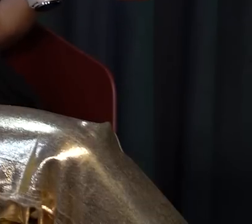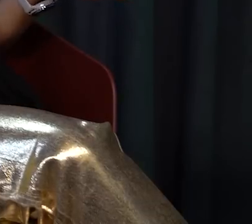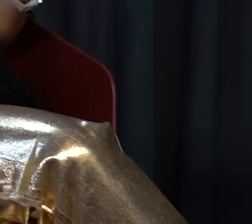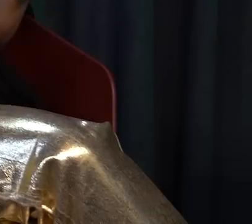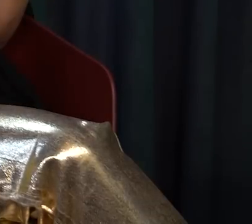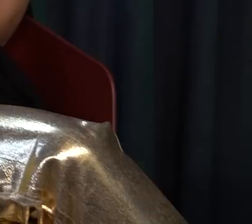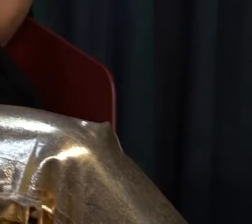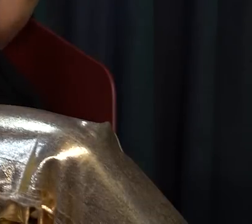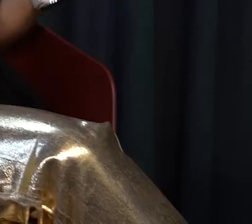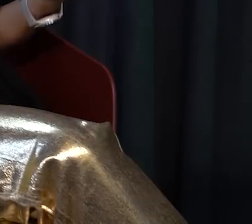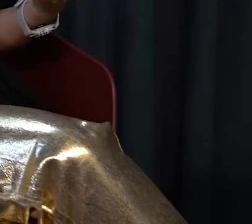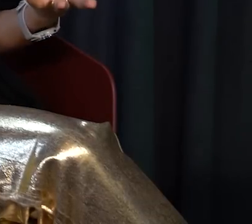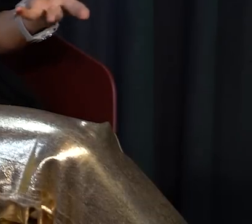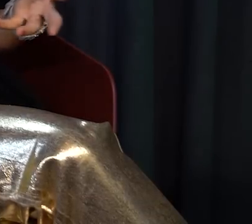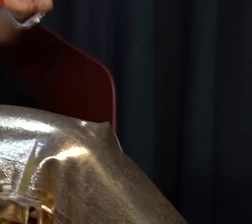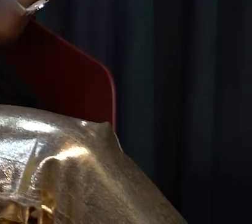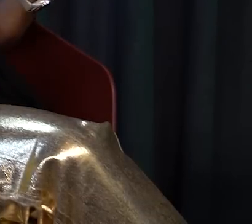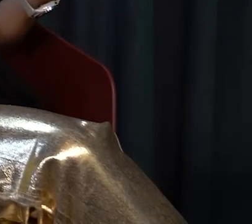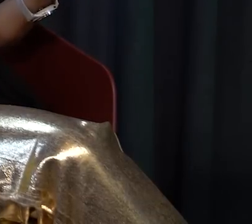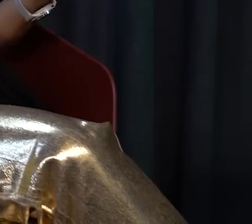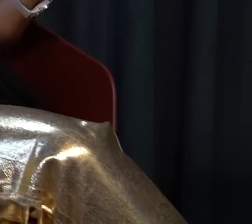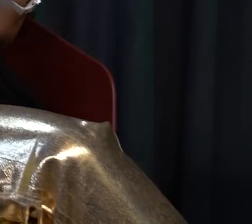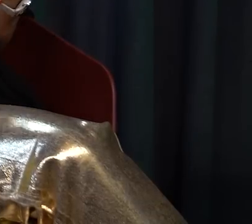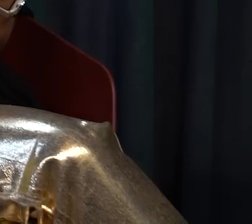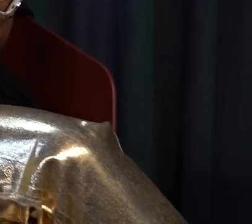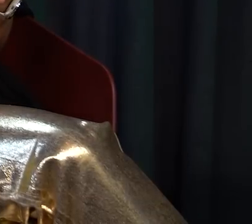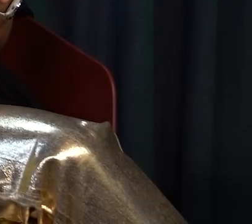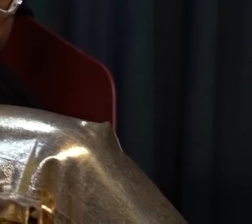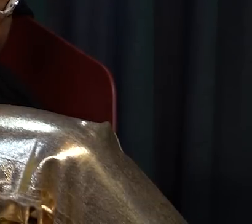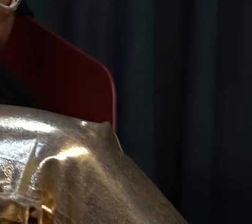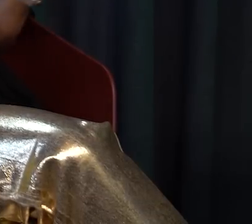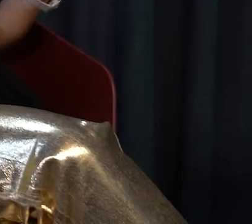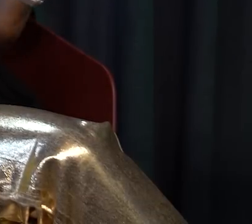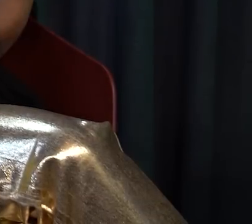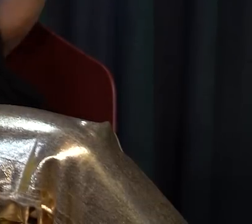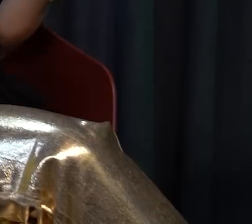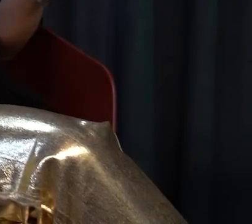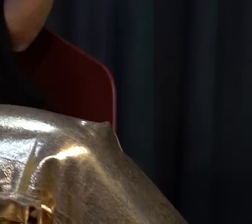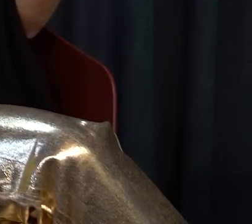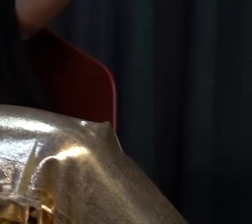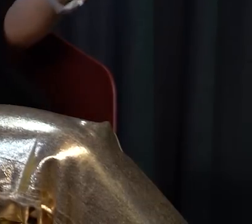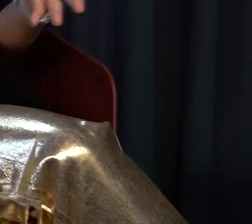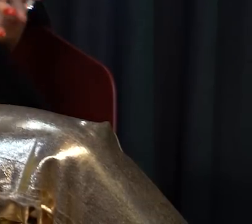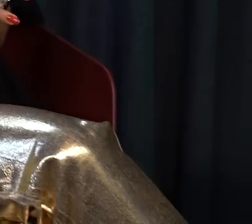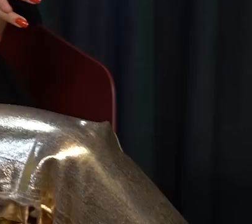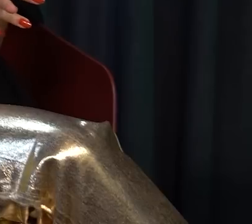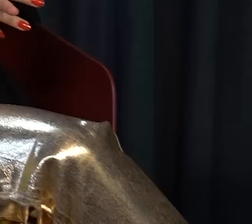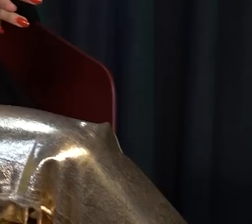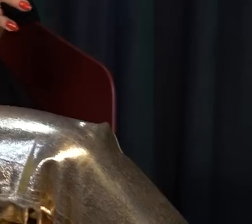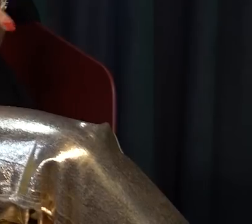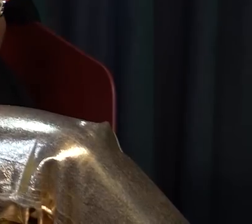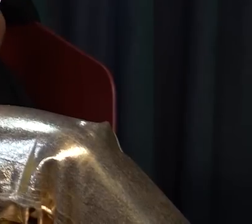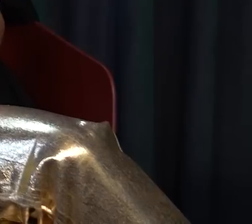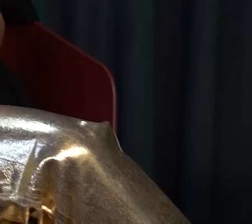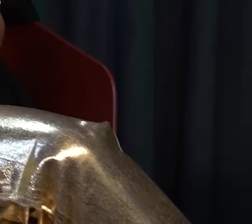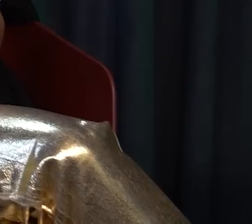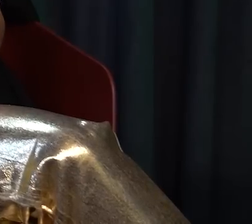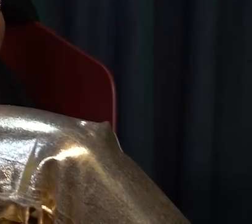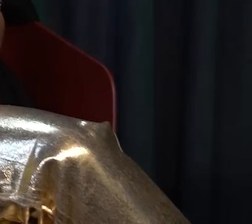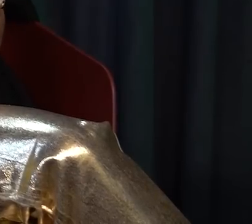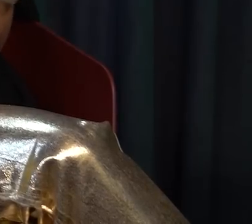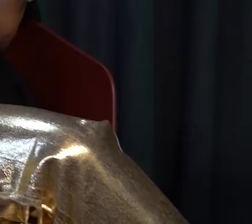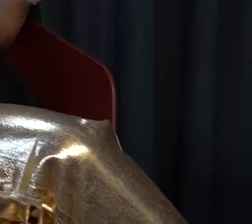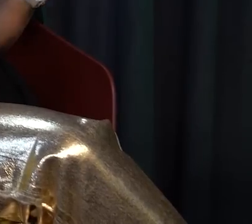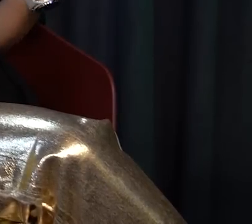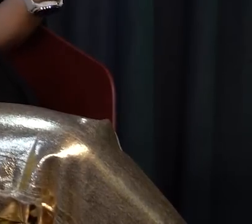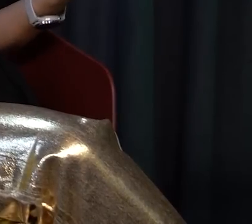base em ciência com base na metodologia que chama a perna Então não é não é Raquel nem a Lívia nem o Maurício nosso chefe que veio com